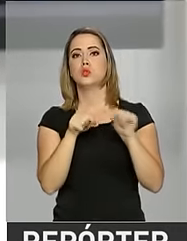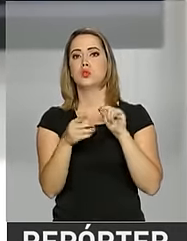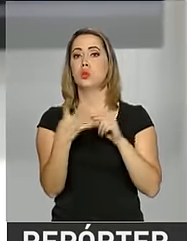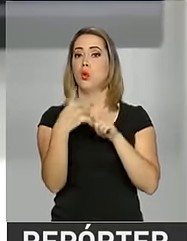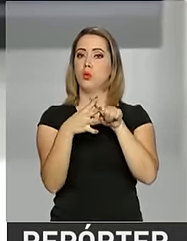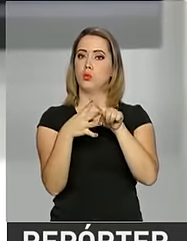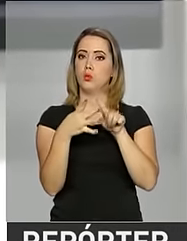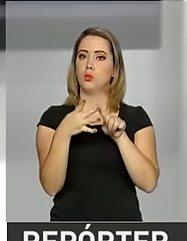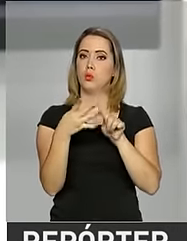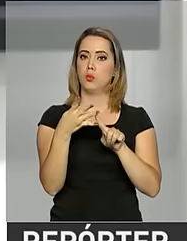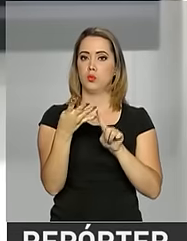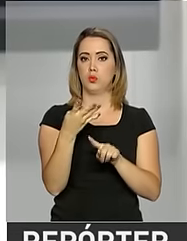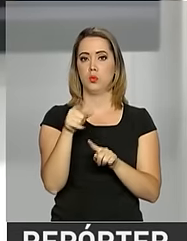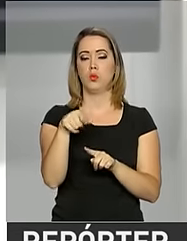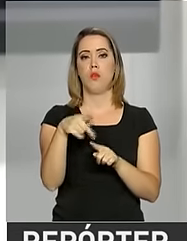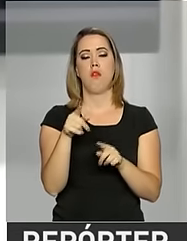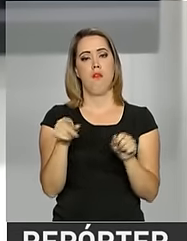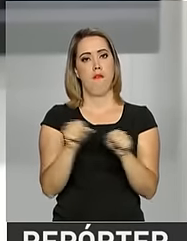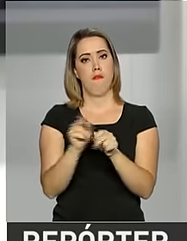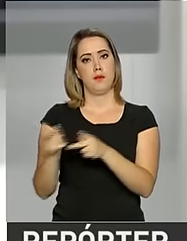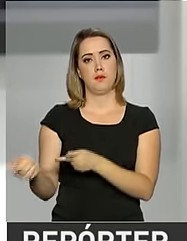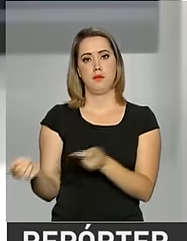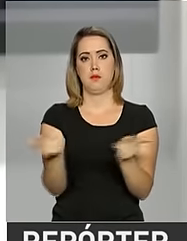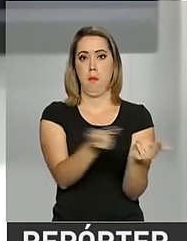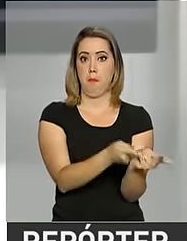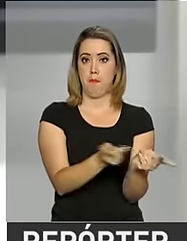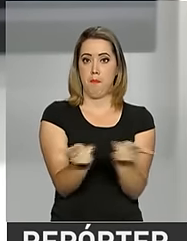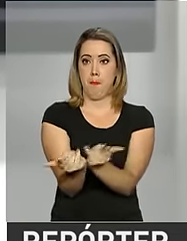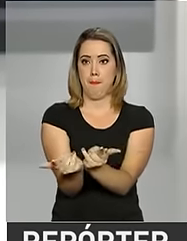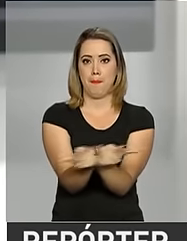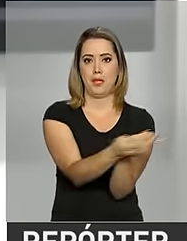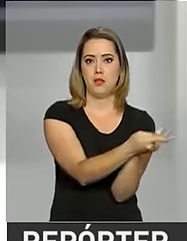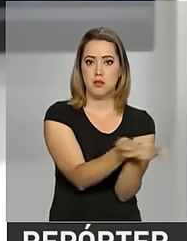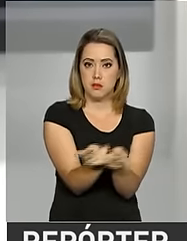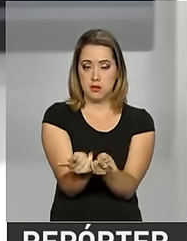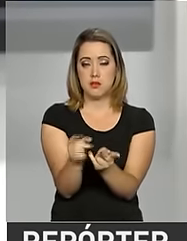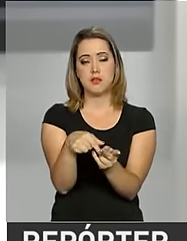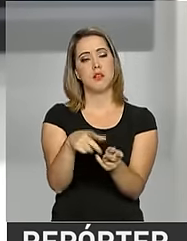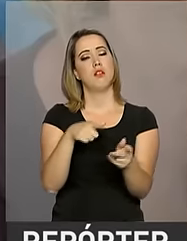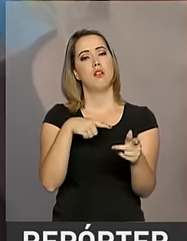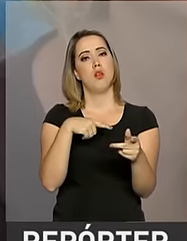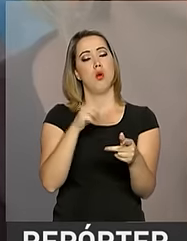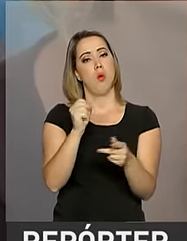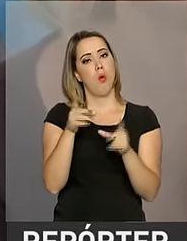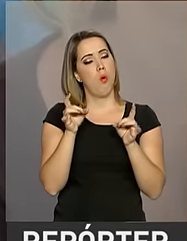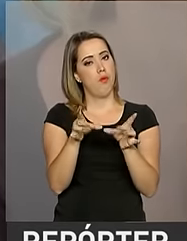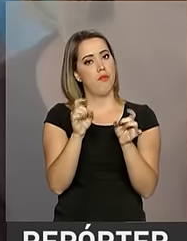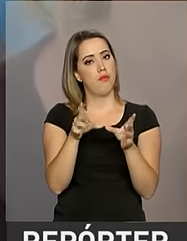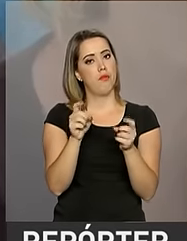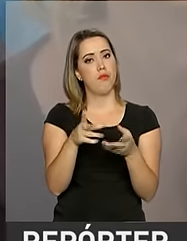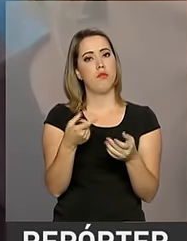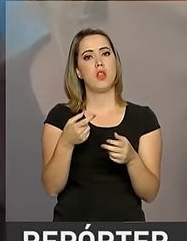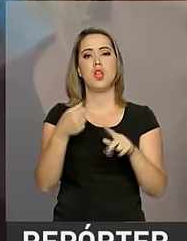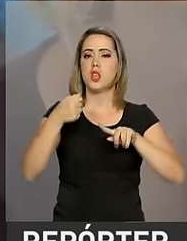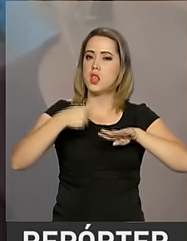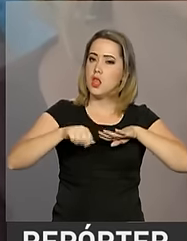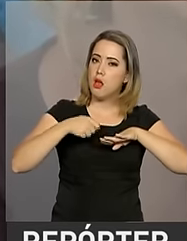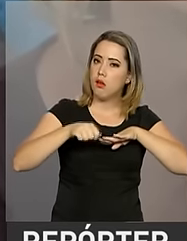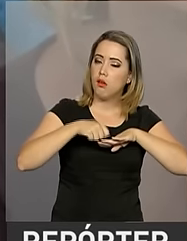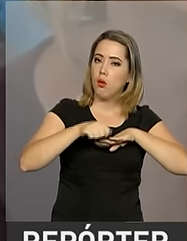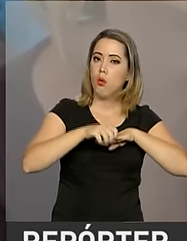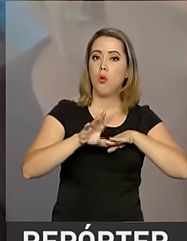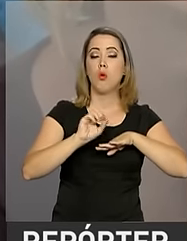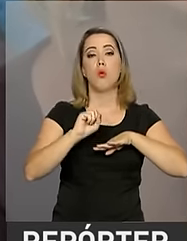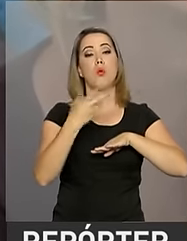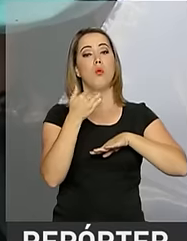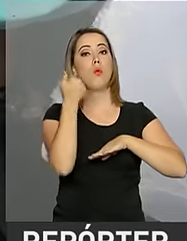4 profissões: pizzaiolo, promotor de vendas, manicure e barbeiro. Este jovem aprendiz começou o curso há cerca